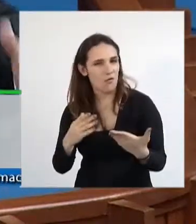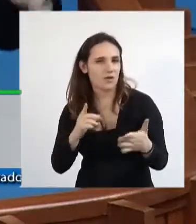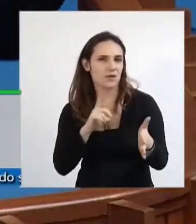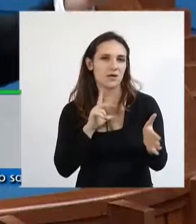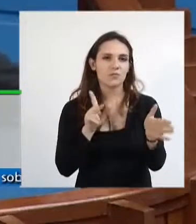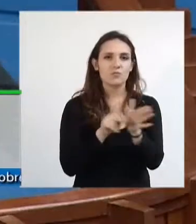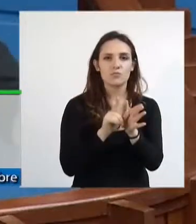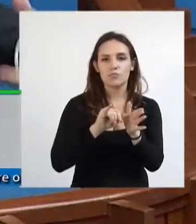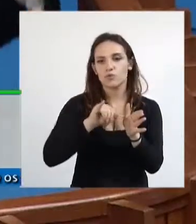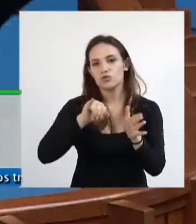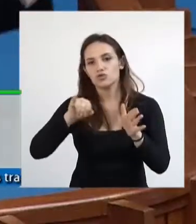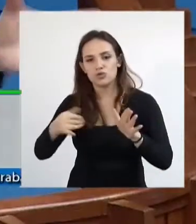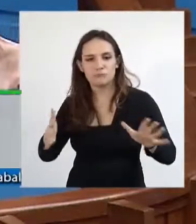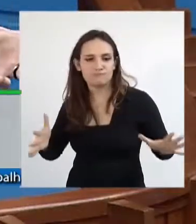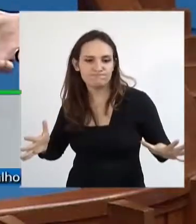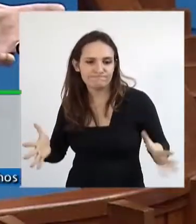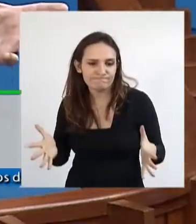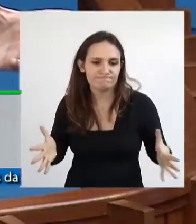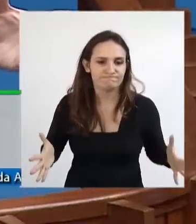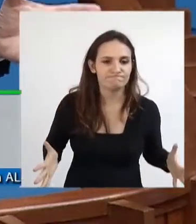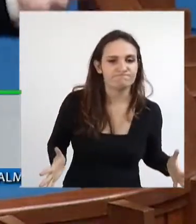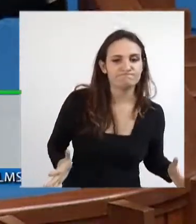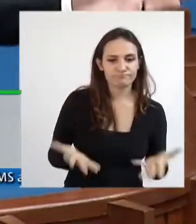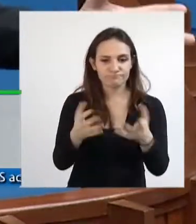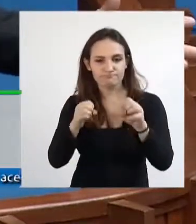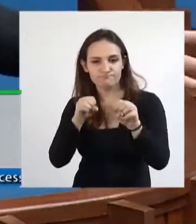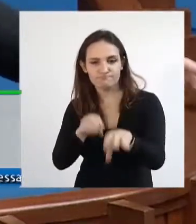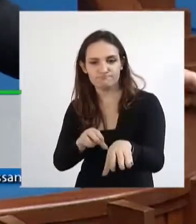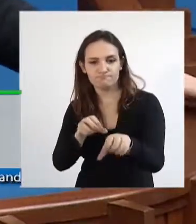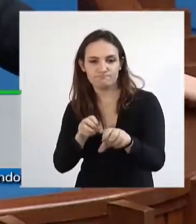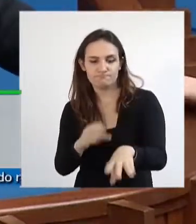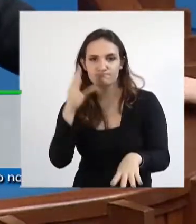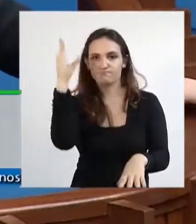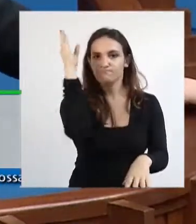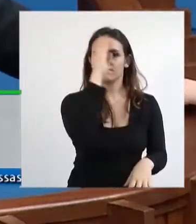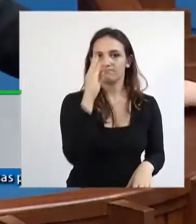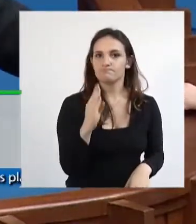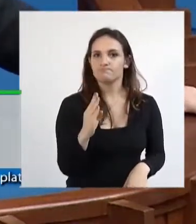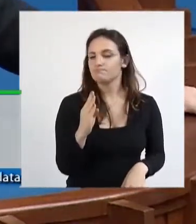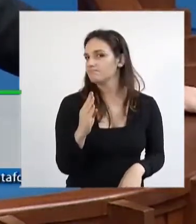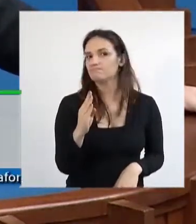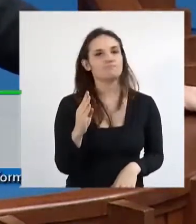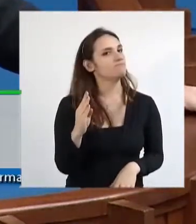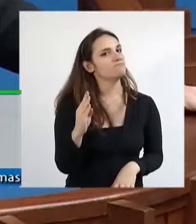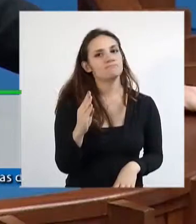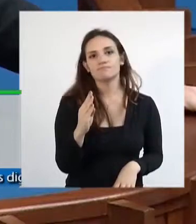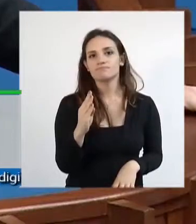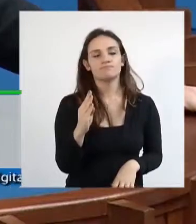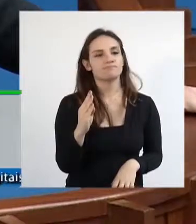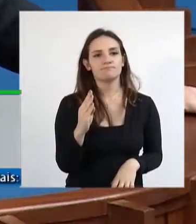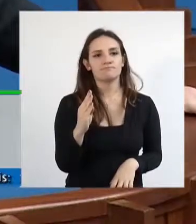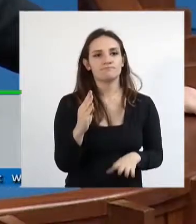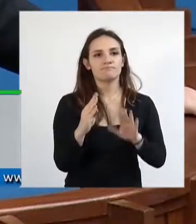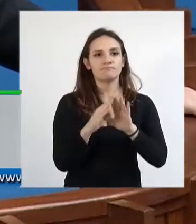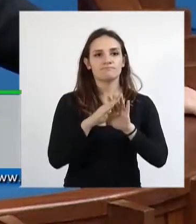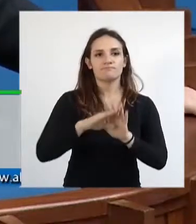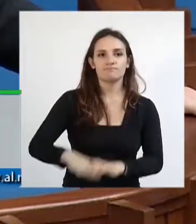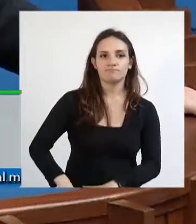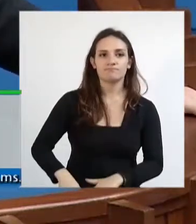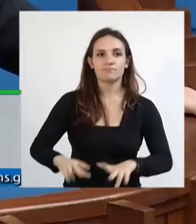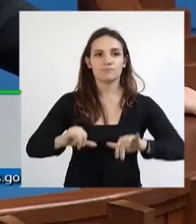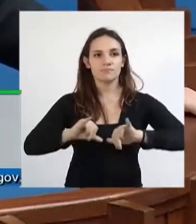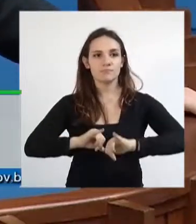para alavancar a educação brasileira, anuncia